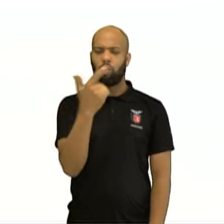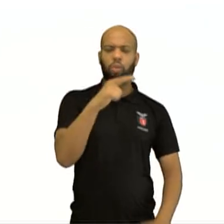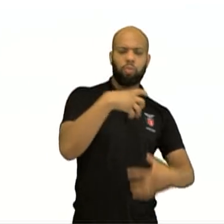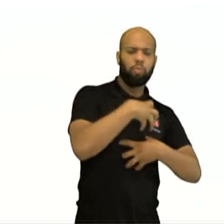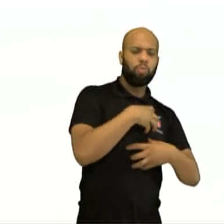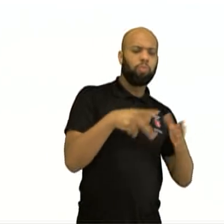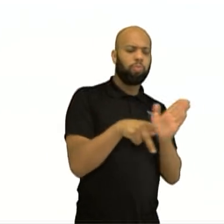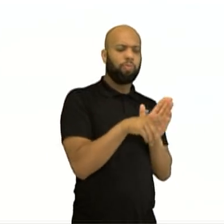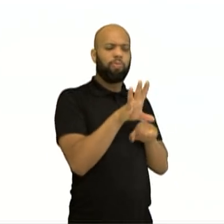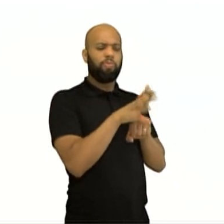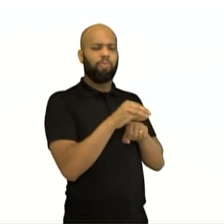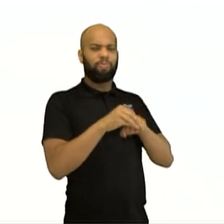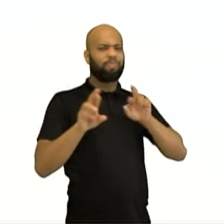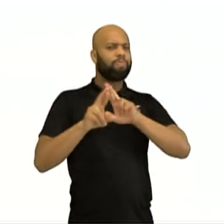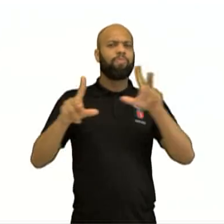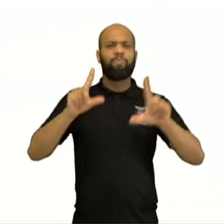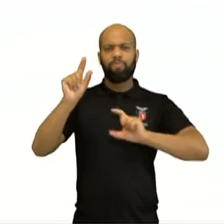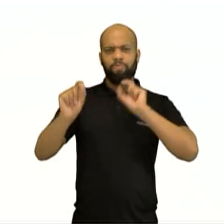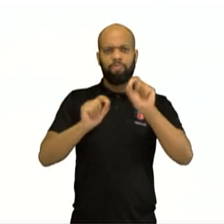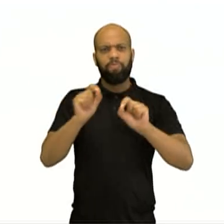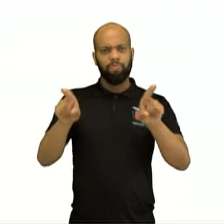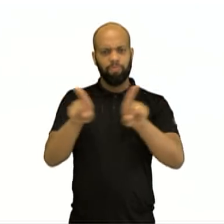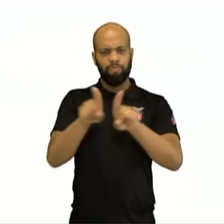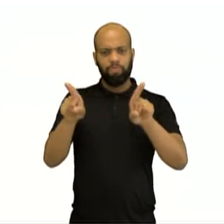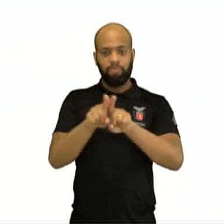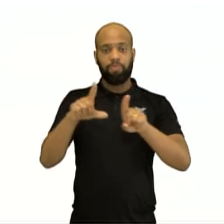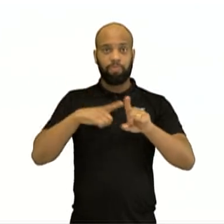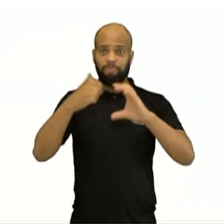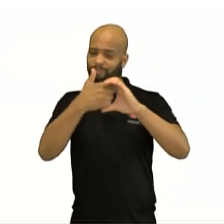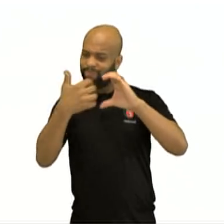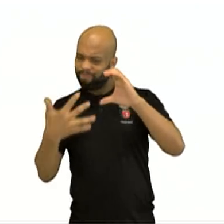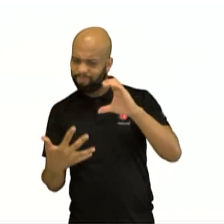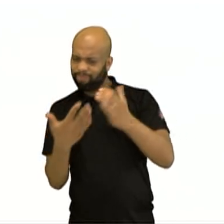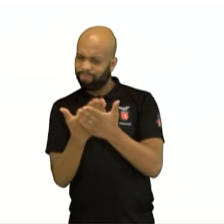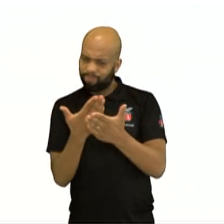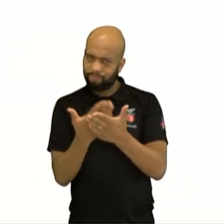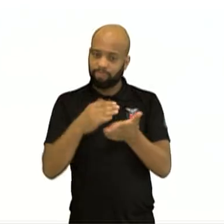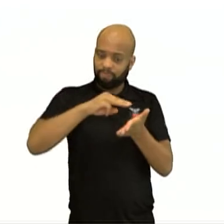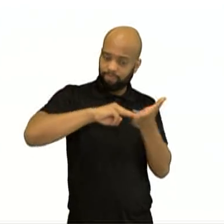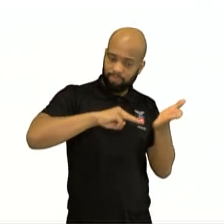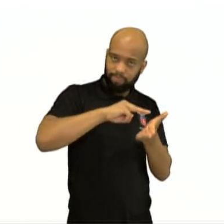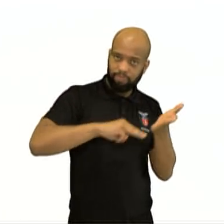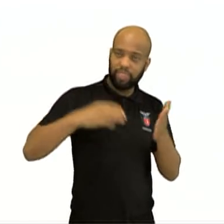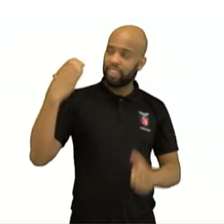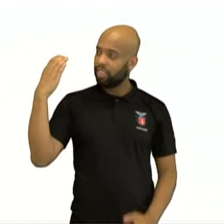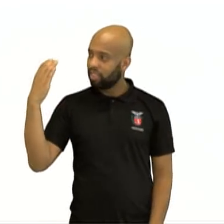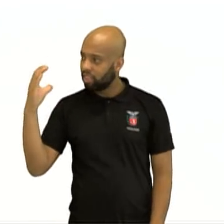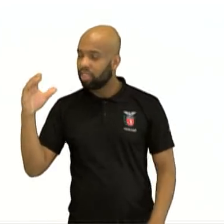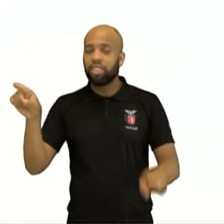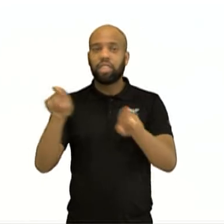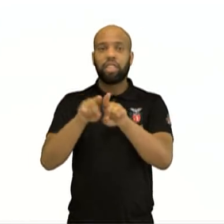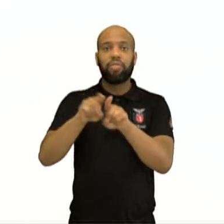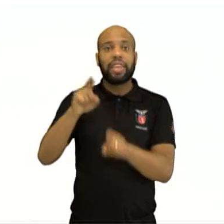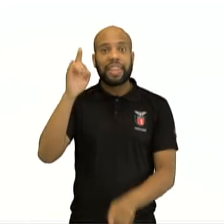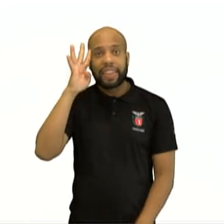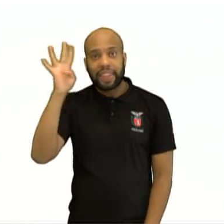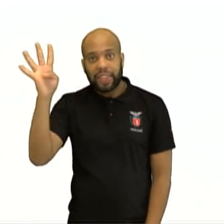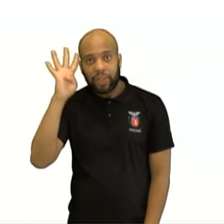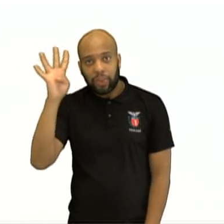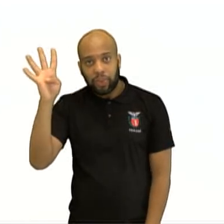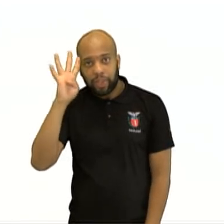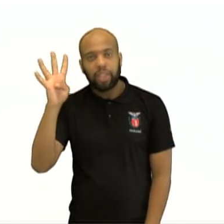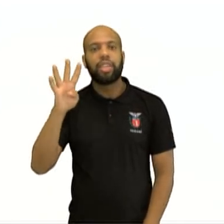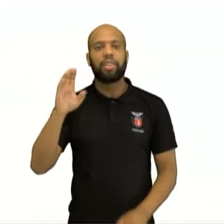formas de conhecimento, caracterizar o método científico e também as teorias